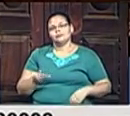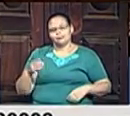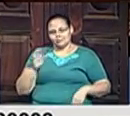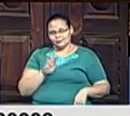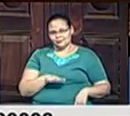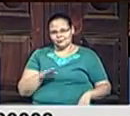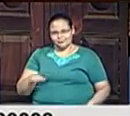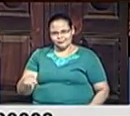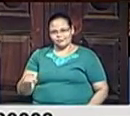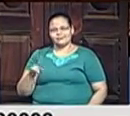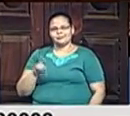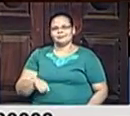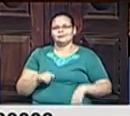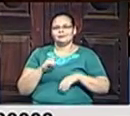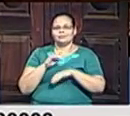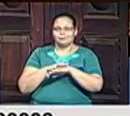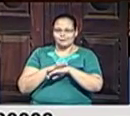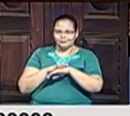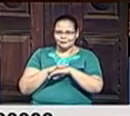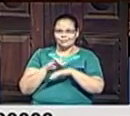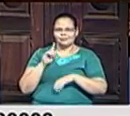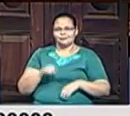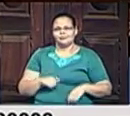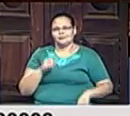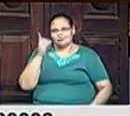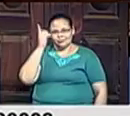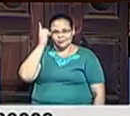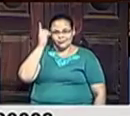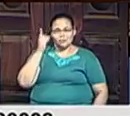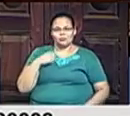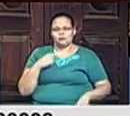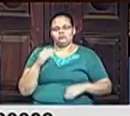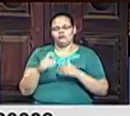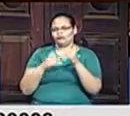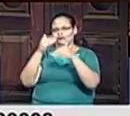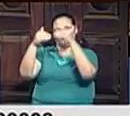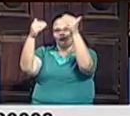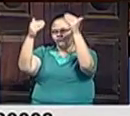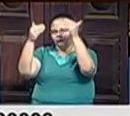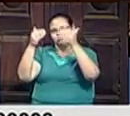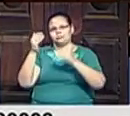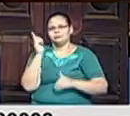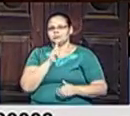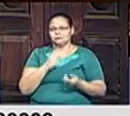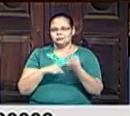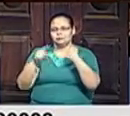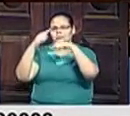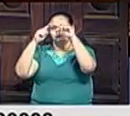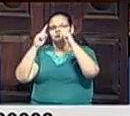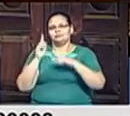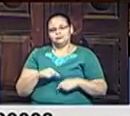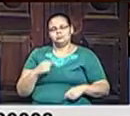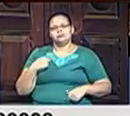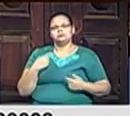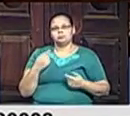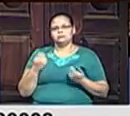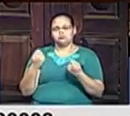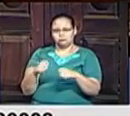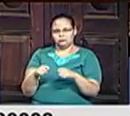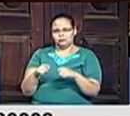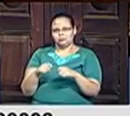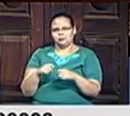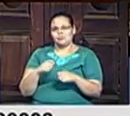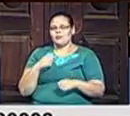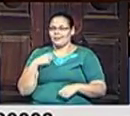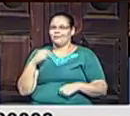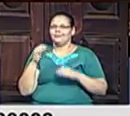A criança com síndrome de Down desenvolve todo o seu potencial, toda a sua capacidade e traz